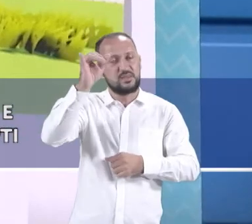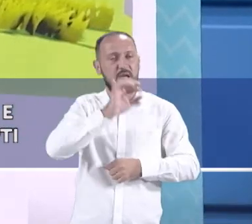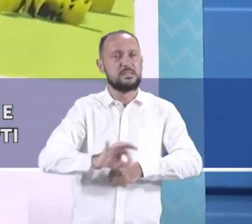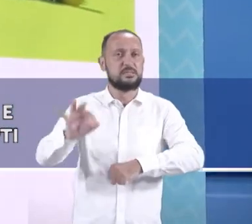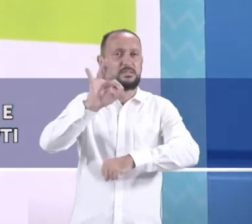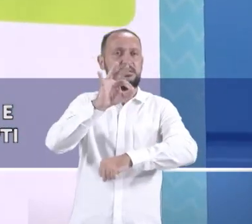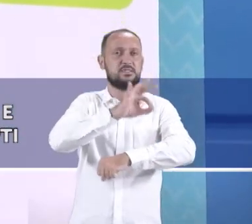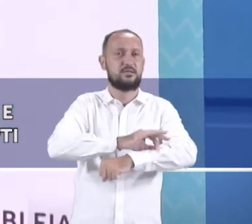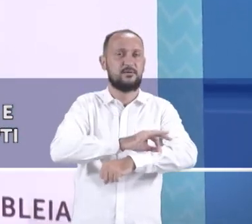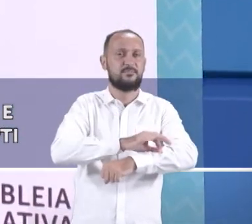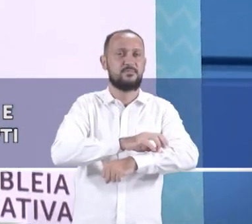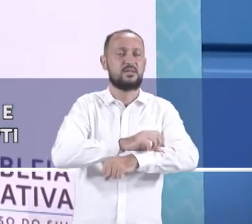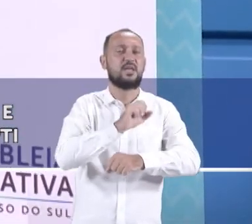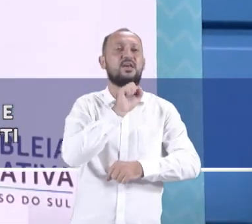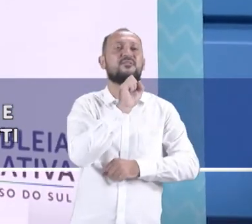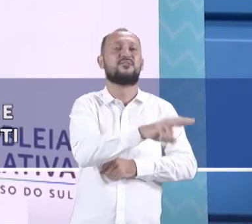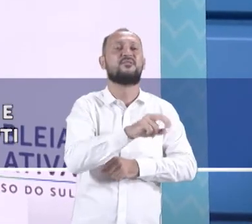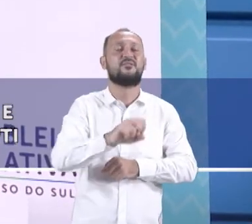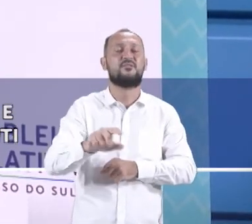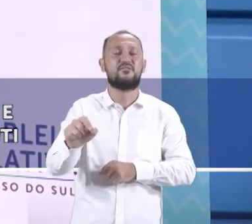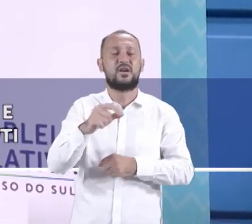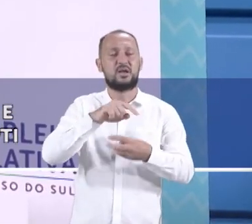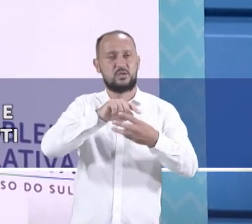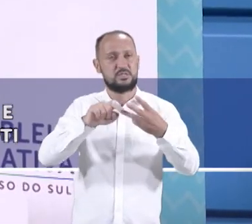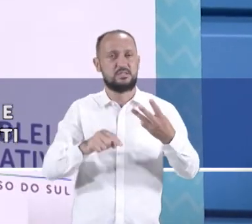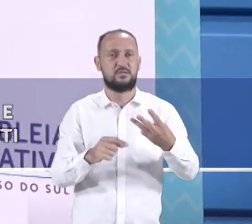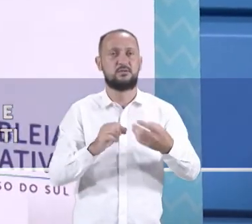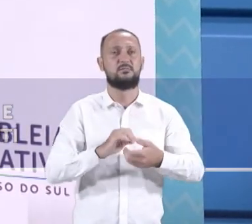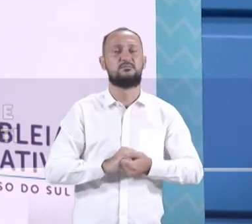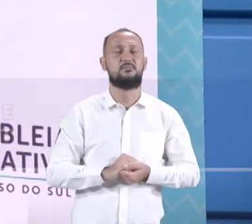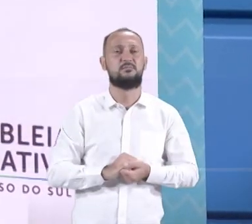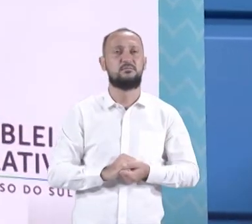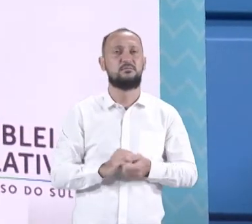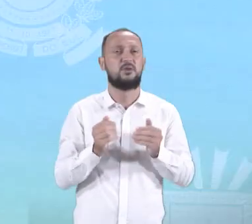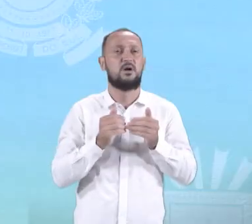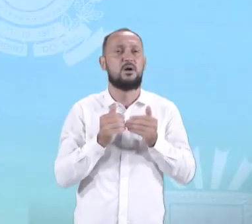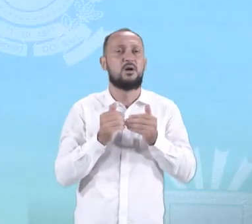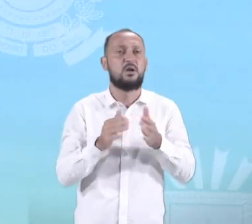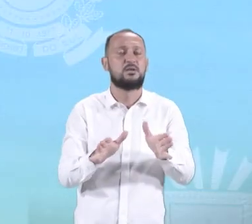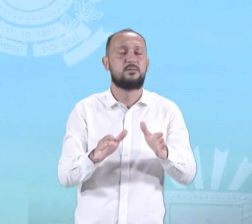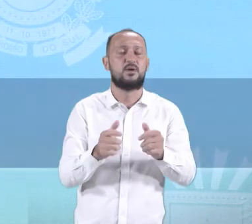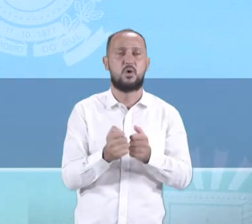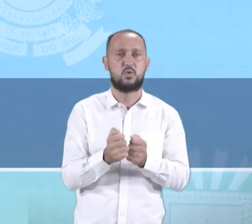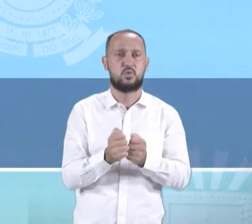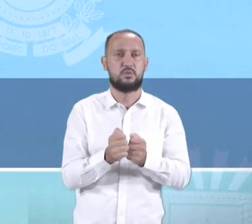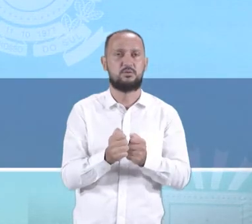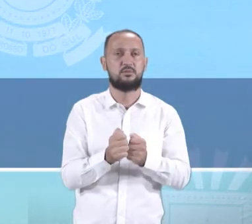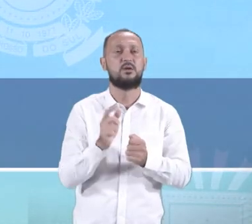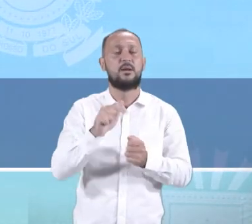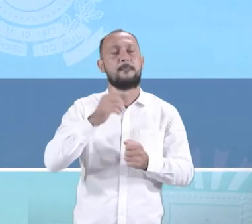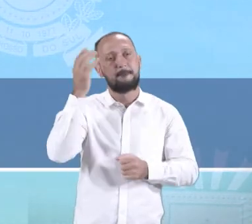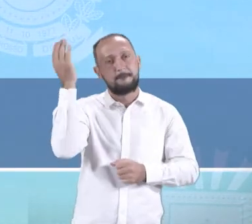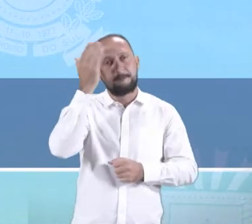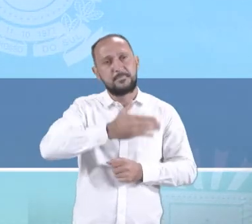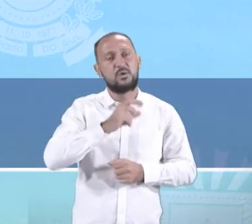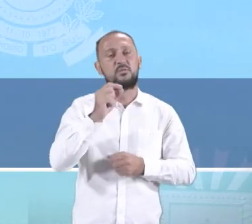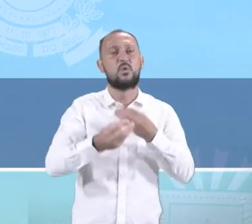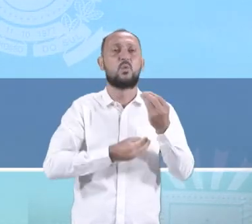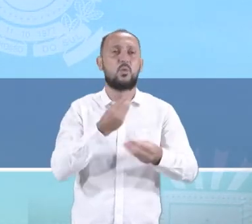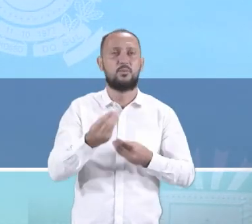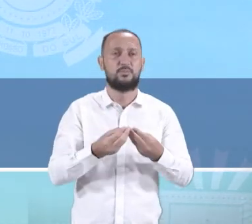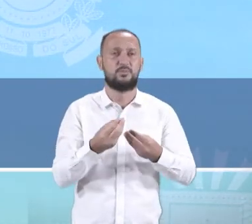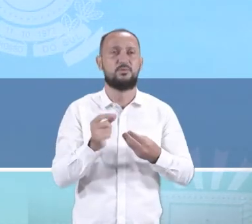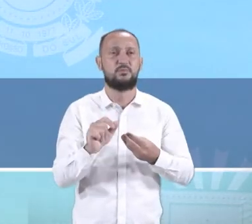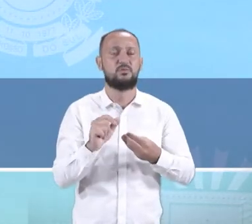sentido de combater o mosquito que transmite a dengue, chikungunya e zika. O lançamento do jogo realmente comprova